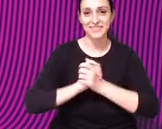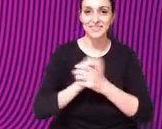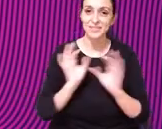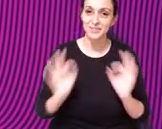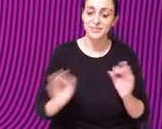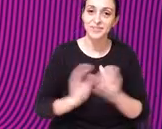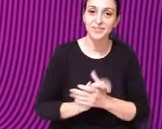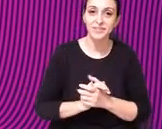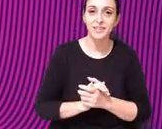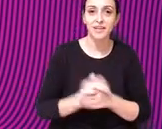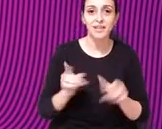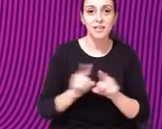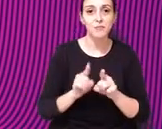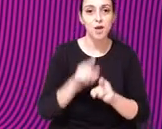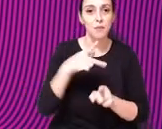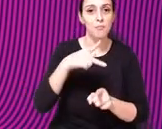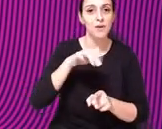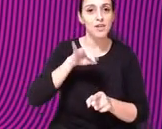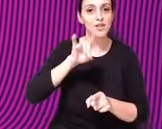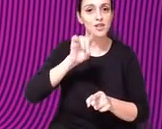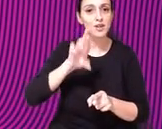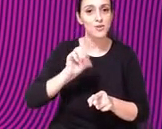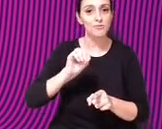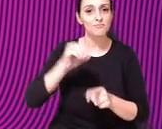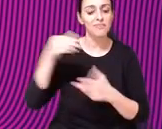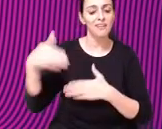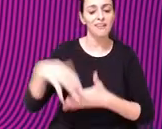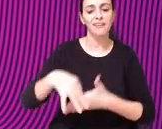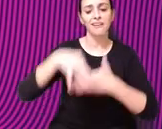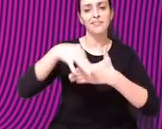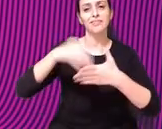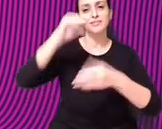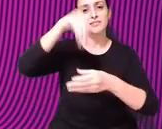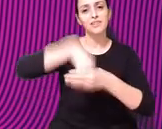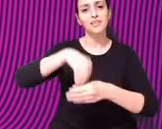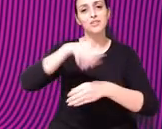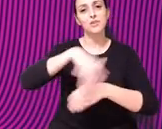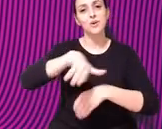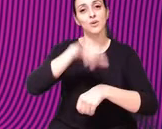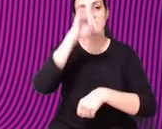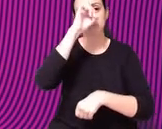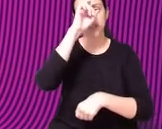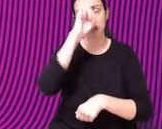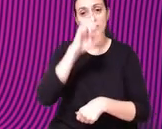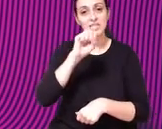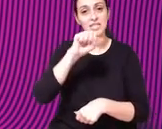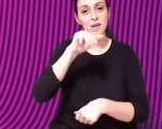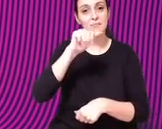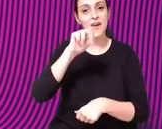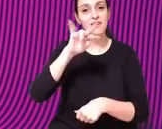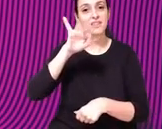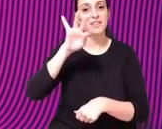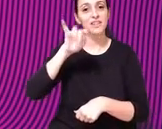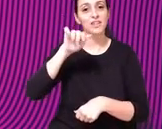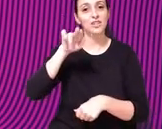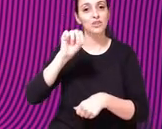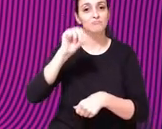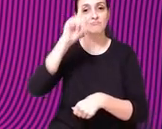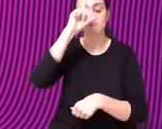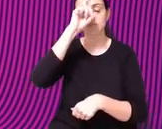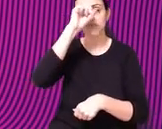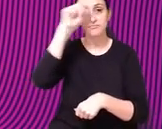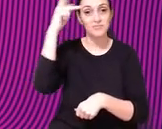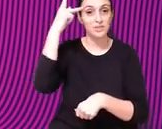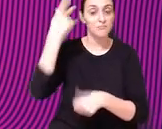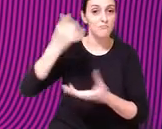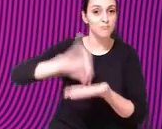queria agradecer ao Pedro Barros. Pedro Barros é uma liderança dentro do Hospital Samaritano Paulista, é impressionante a força